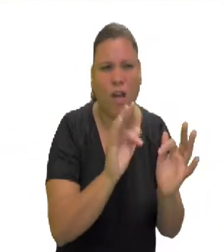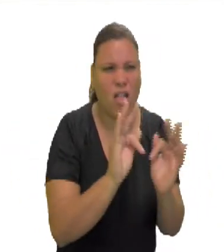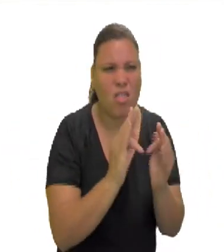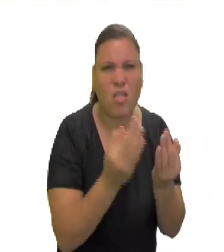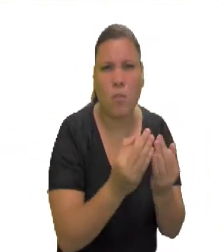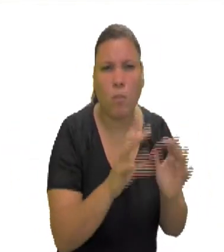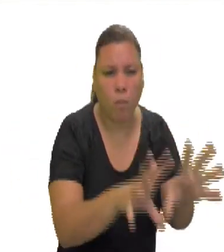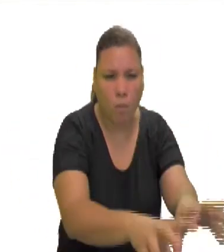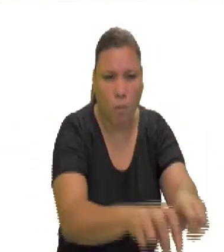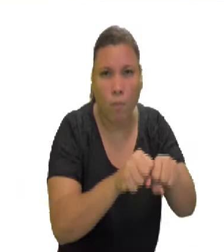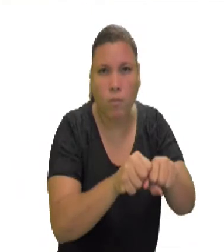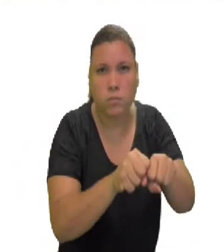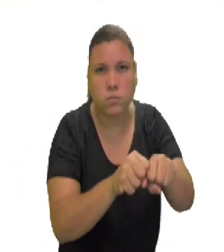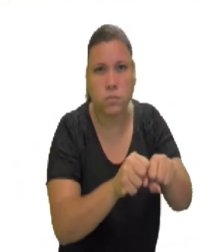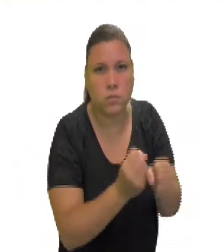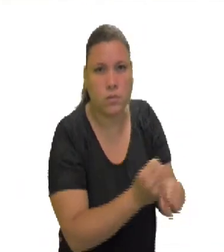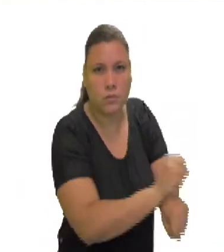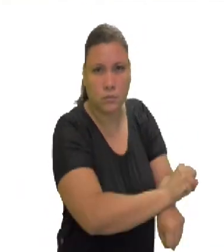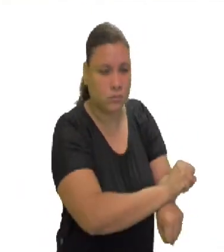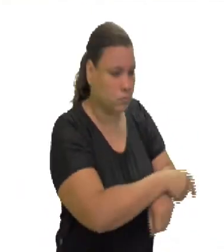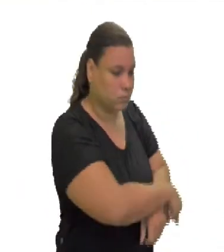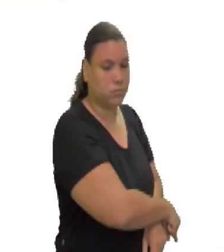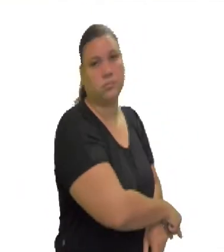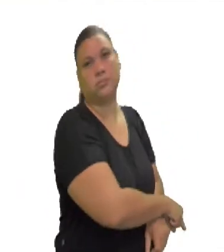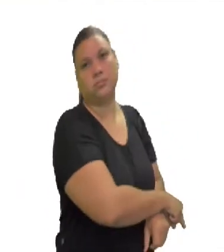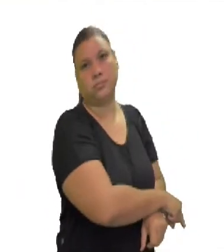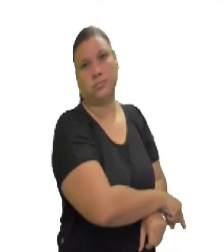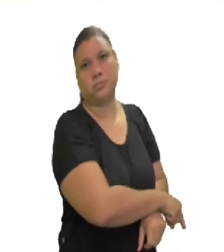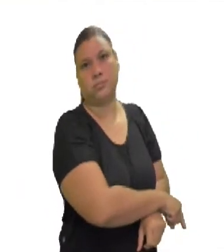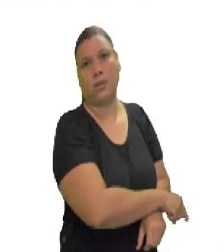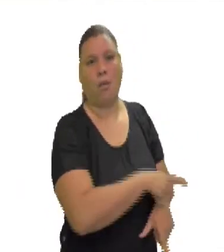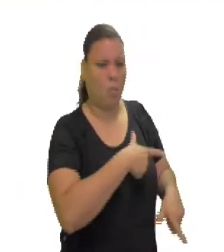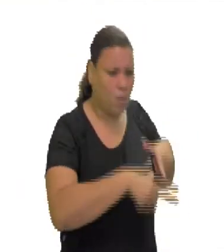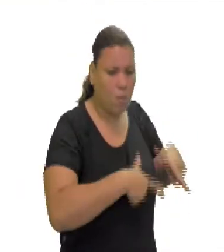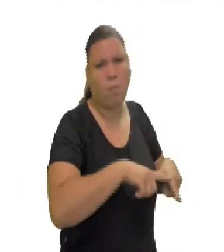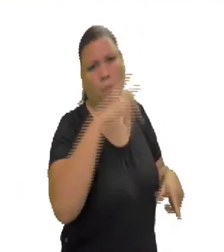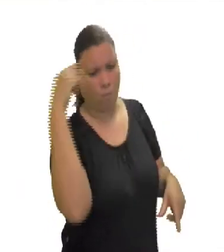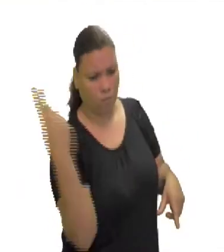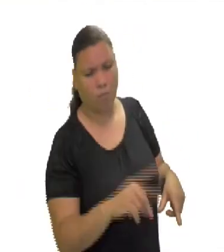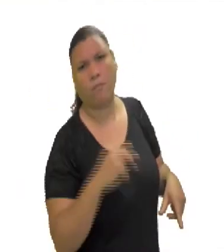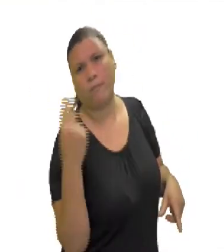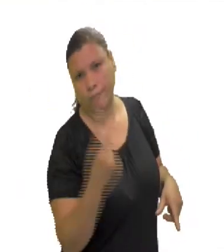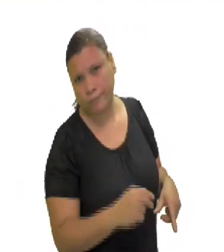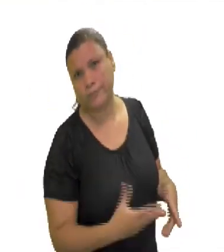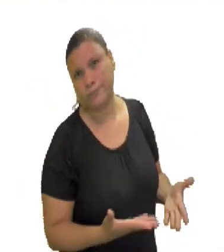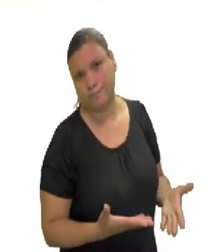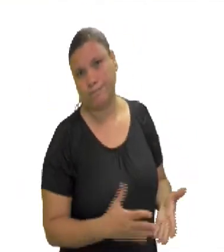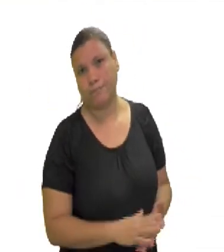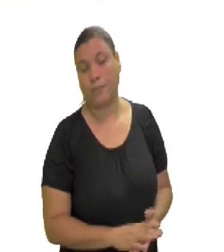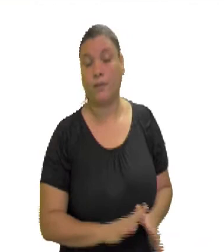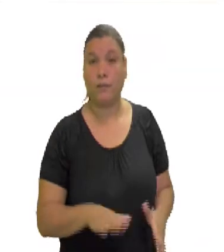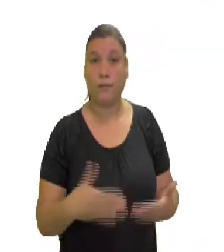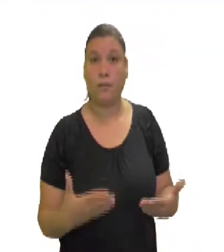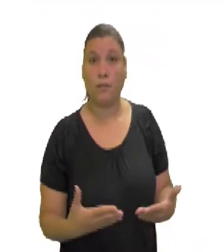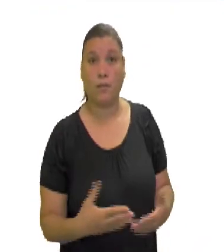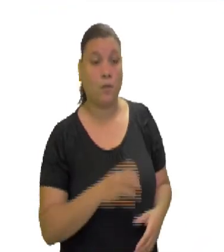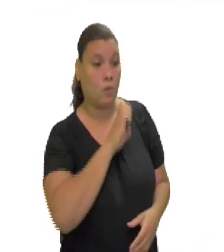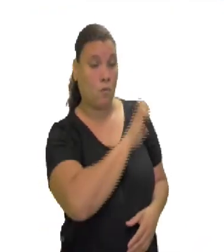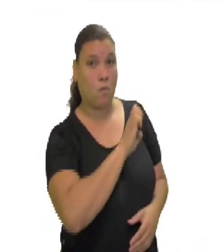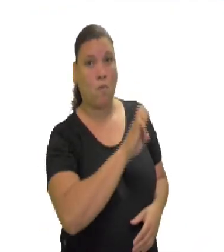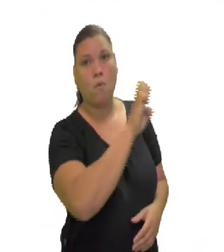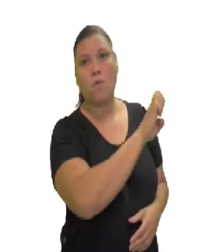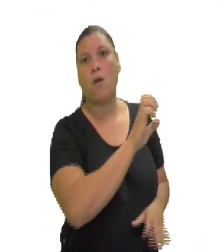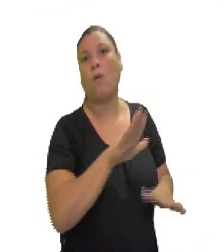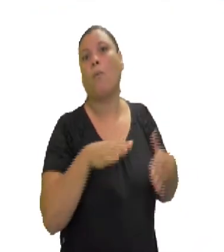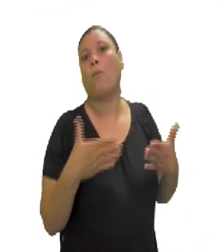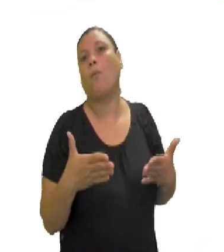partes diferentes do Brasil, eles vieram para Minas Gerais e nessa região eles descobriram o ouro. Então,